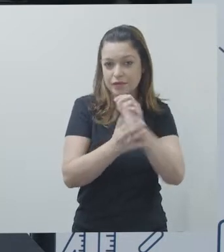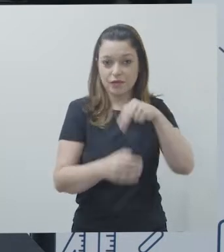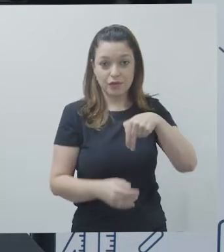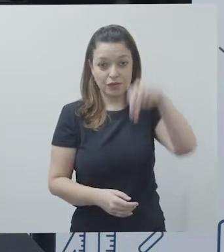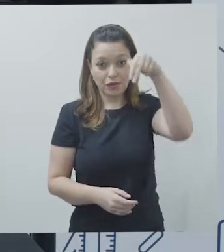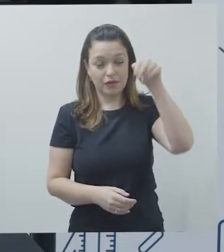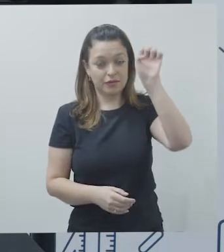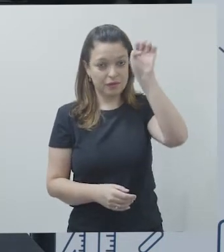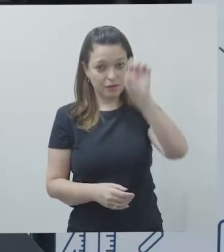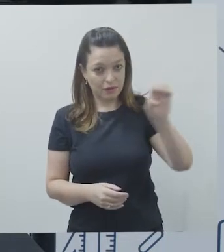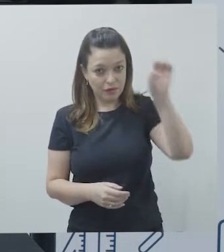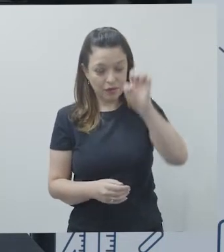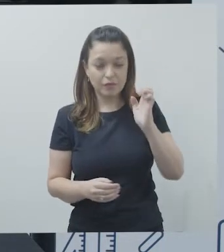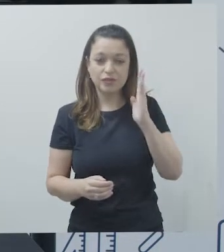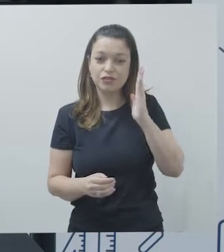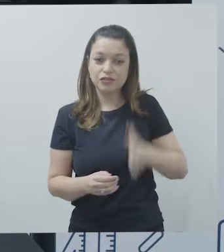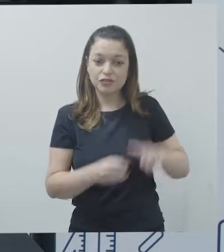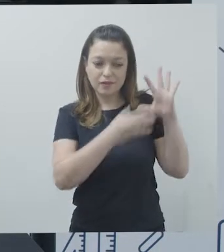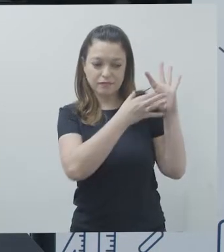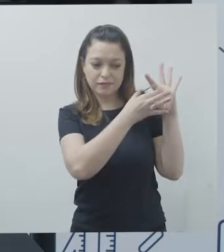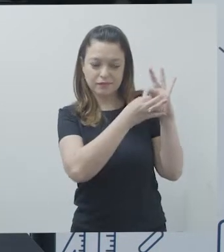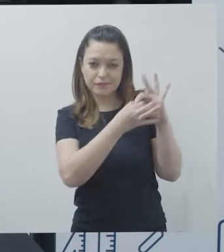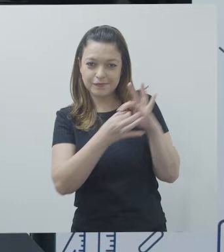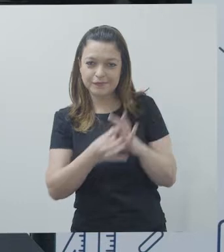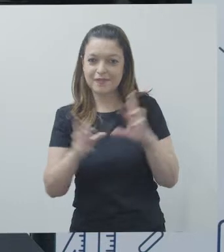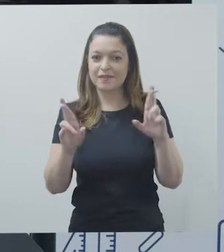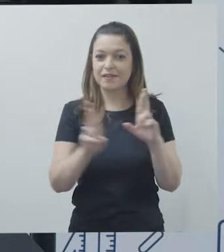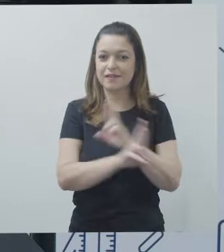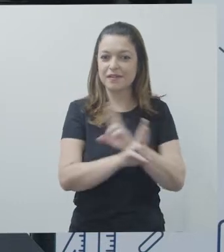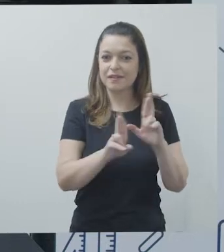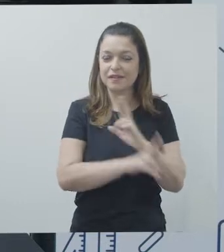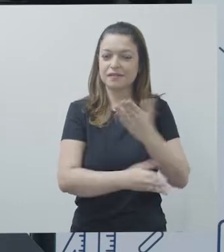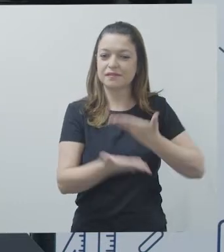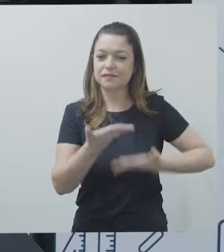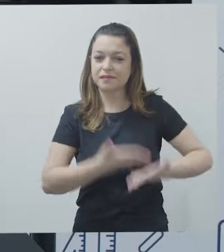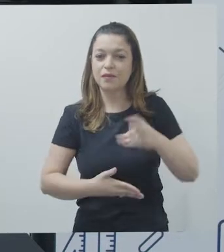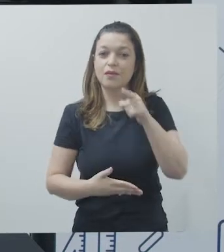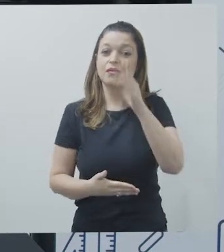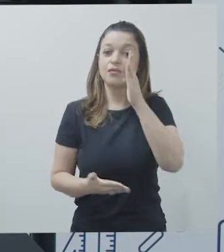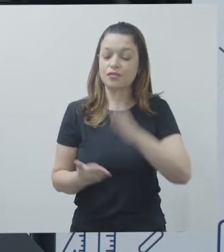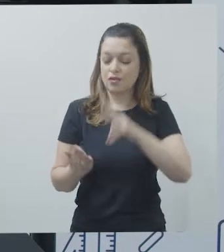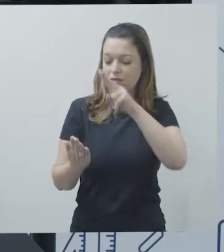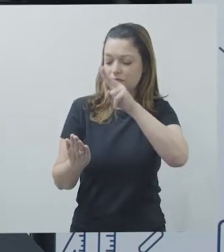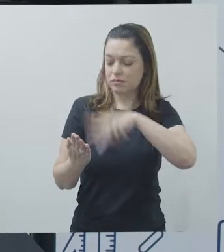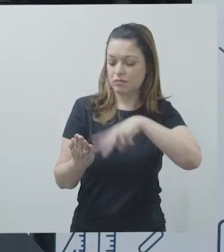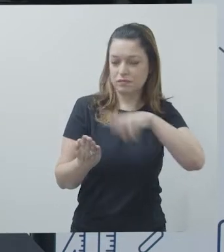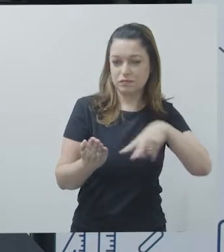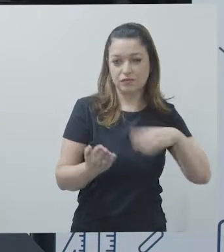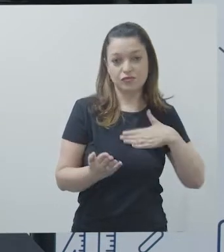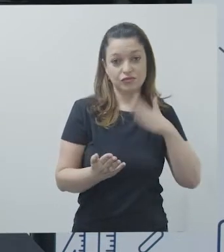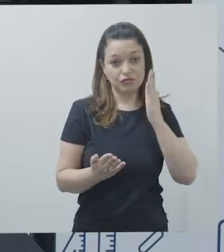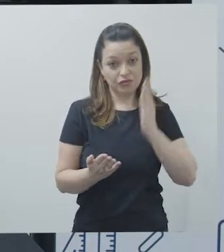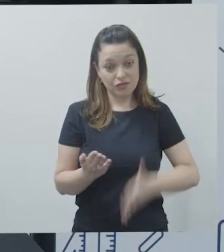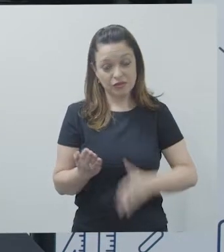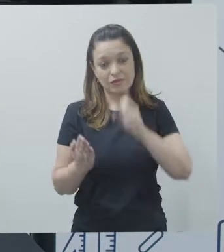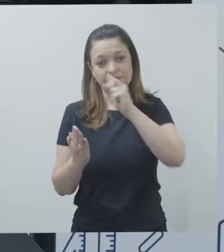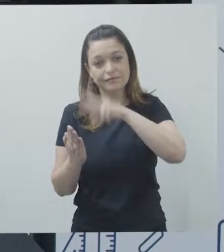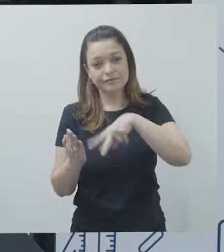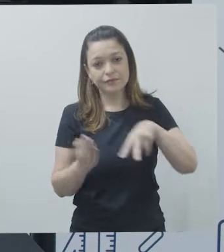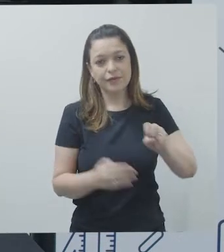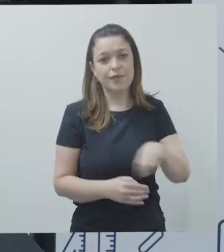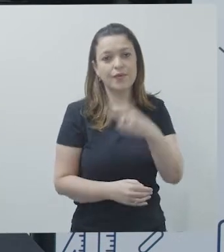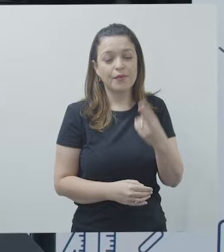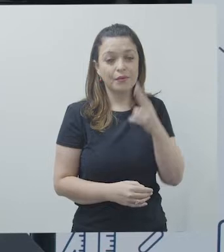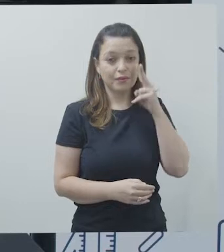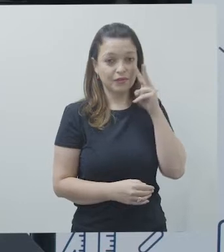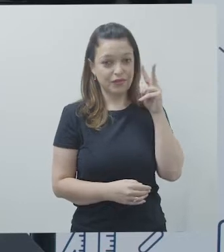já relacionou com alguma coisa que você tenha lido ou que você tenha visto. Então, é